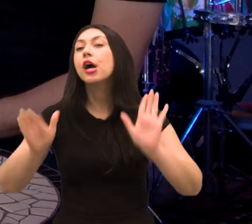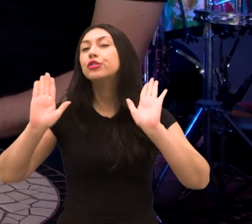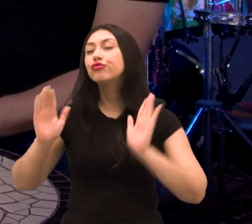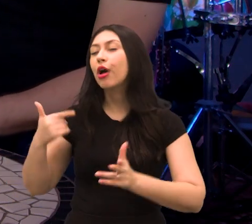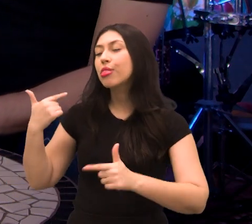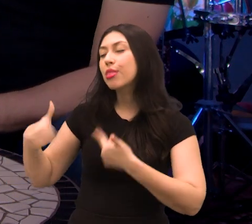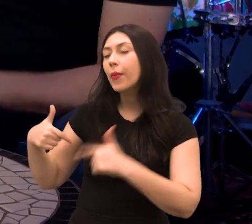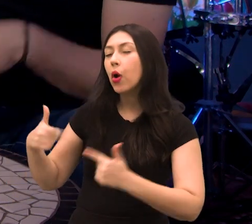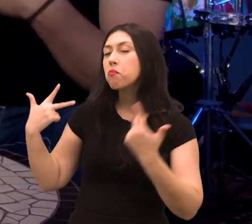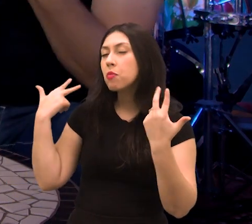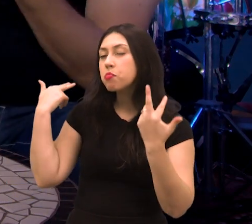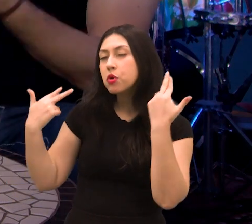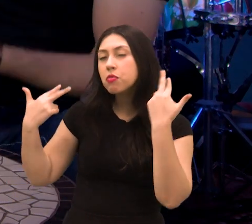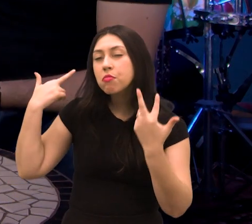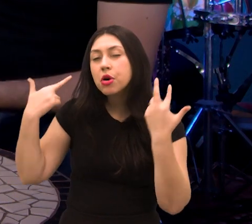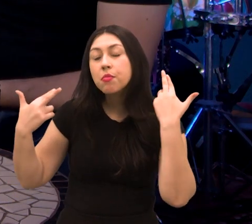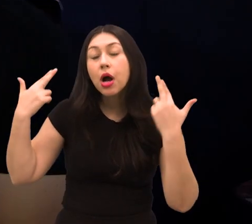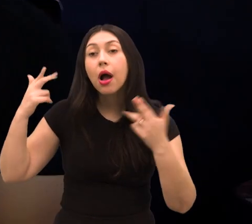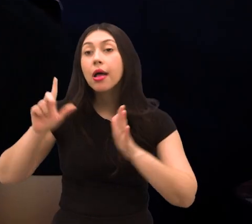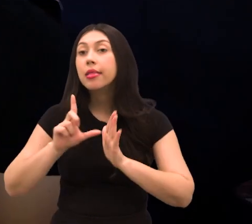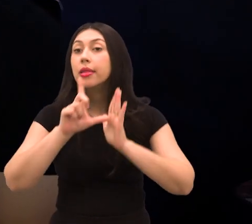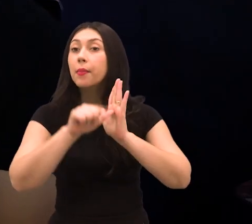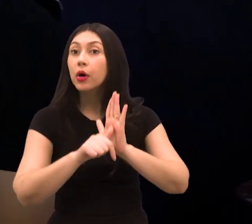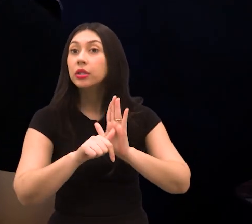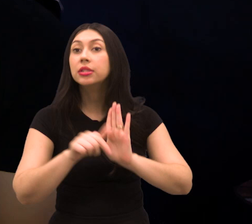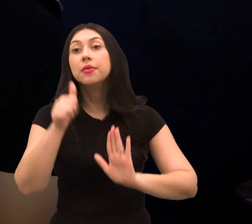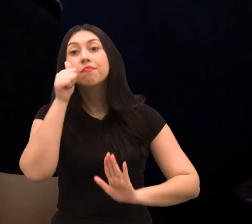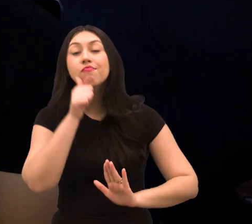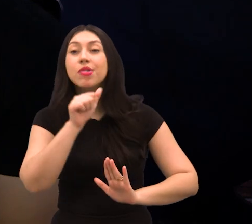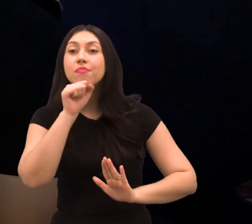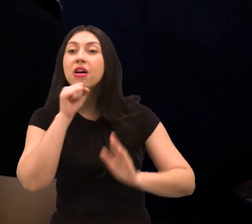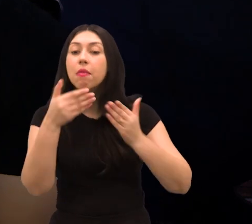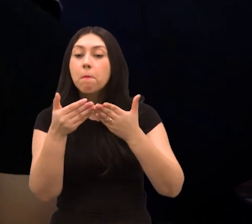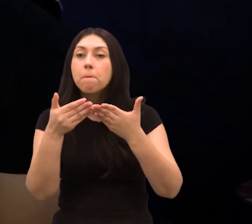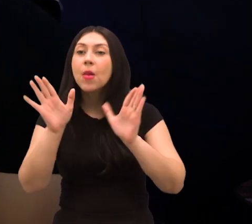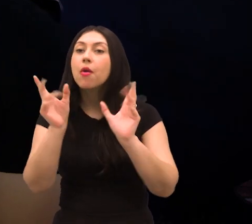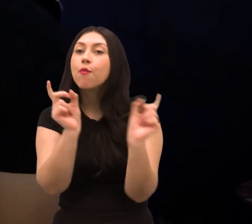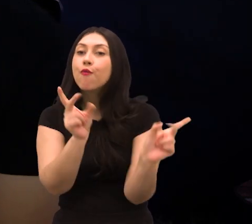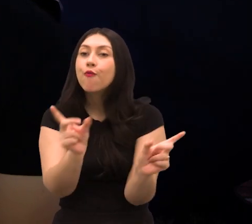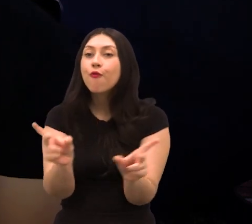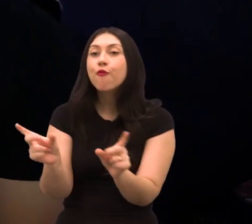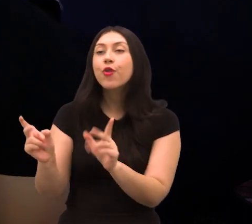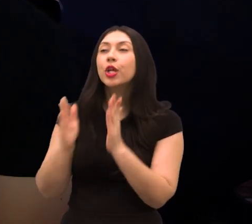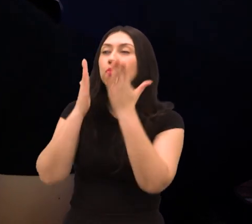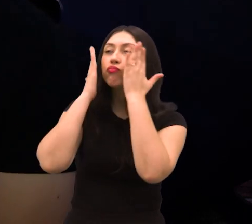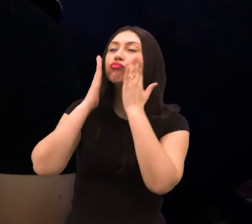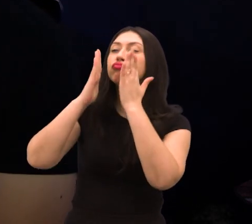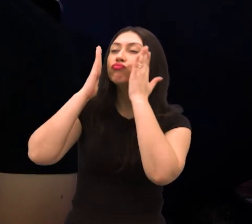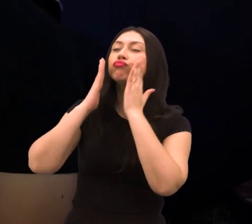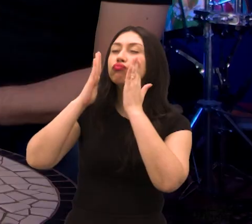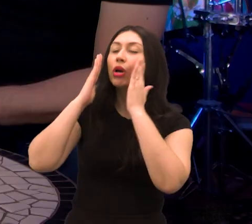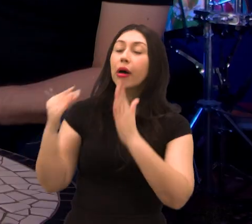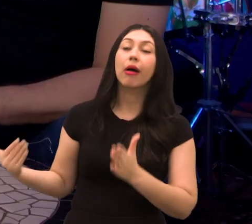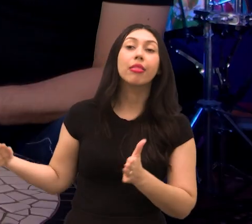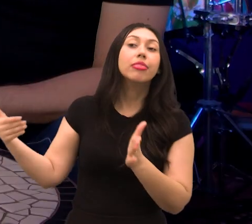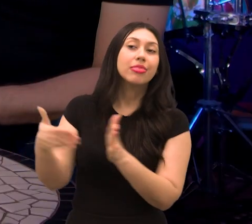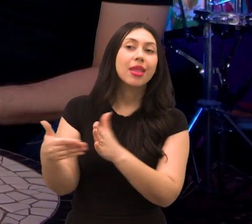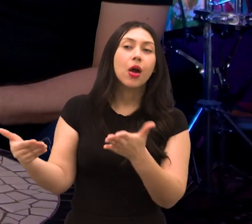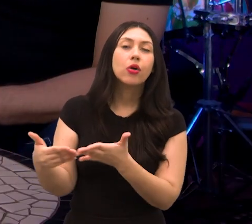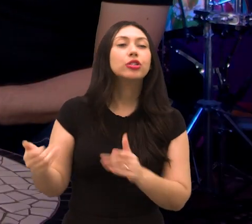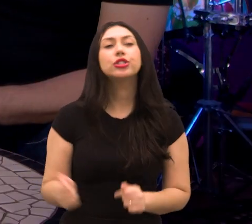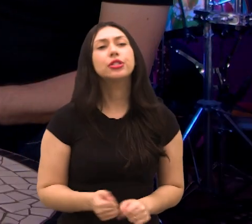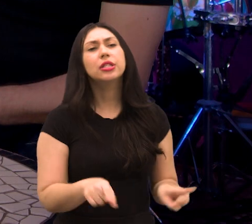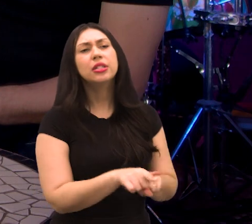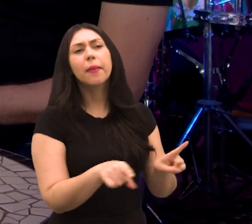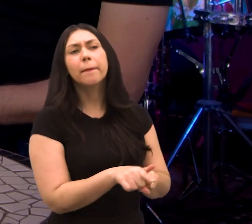cabelo, até depois de um tempo a minha mãe abrir uma representação de cosméticos, que até hoje vive disso. E rapidamente a relação